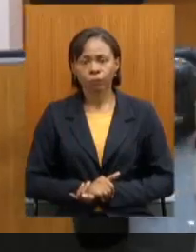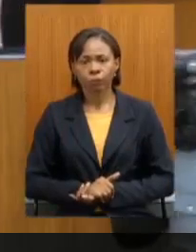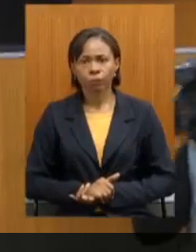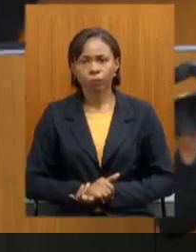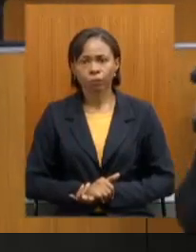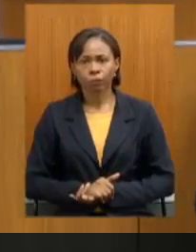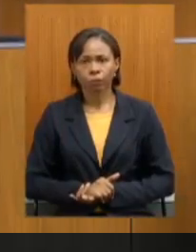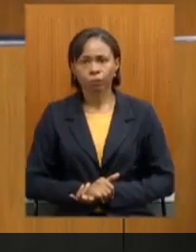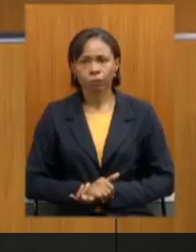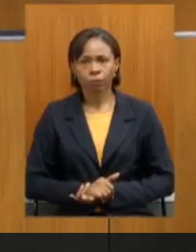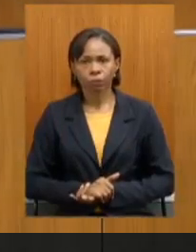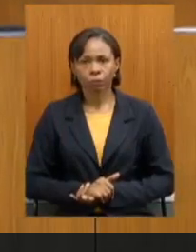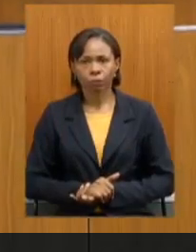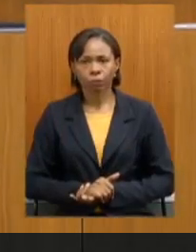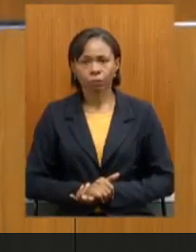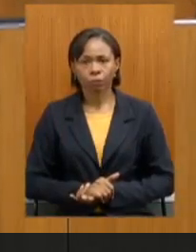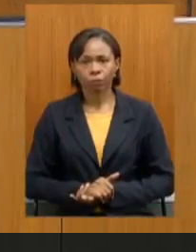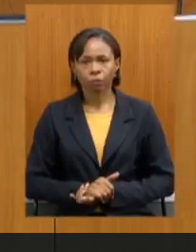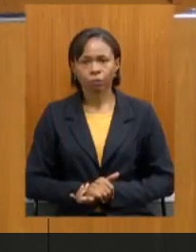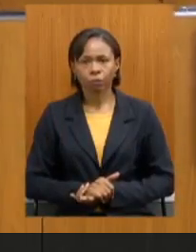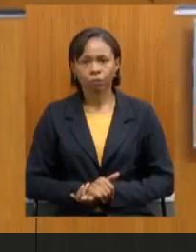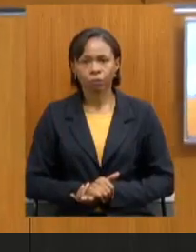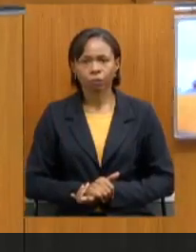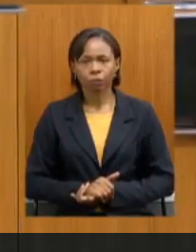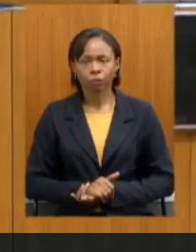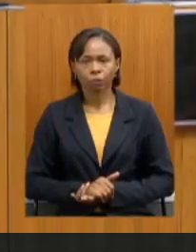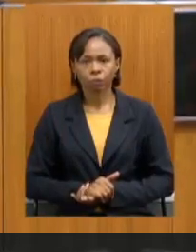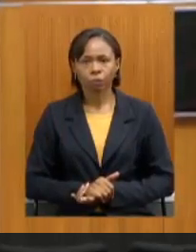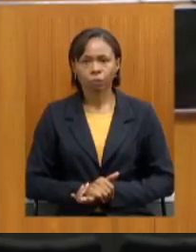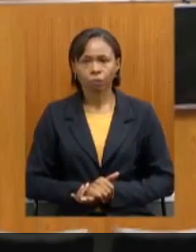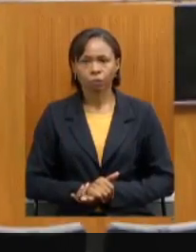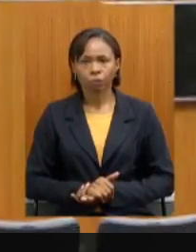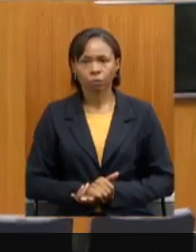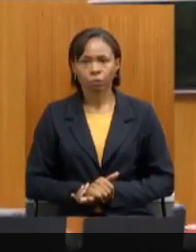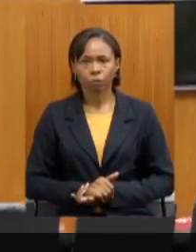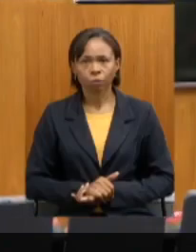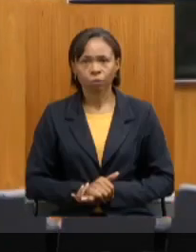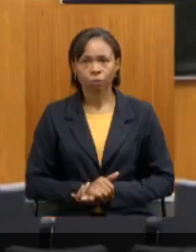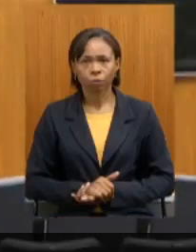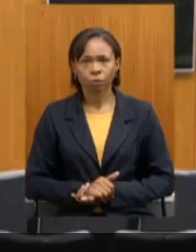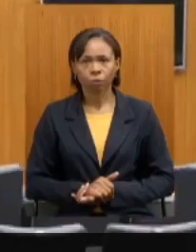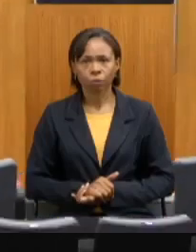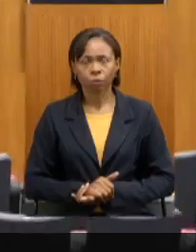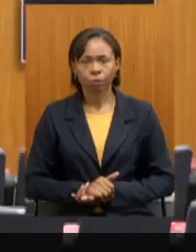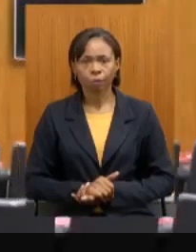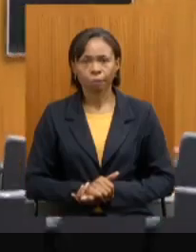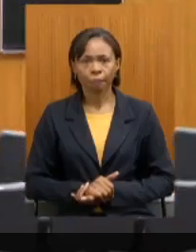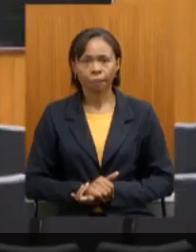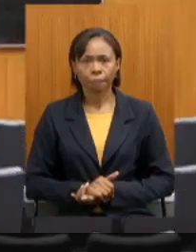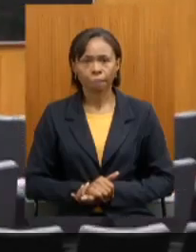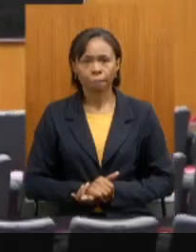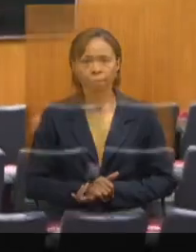Acabamos de acompanhar ao vivo mais uma rodada do Seminário da Reforma da Previdência do Estado de Minas Gerais. O evento, que vai até quinta